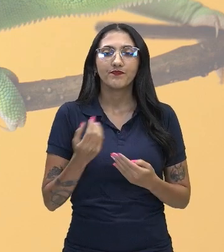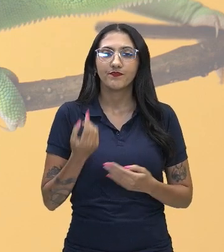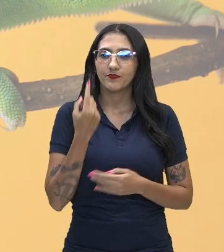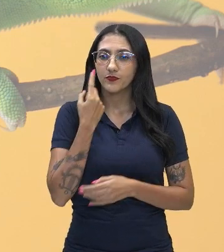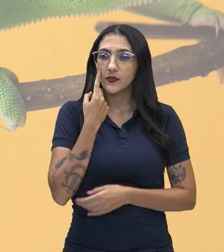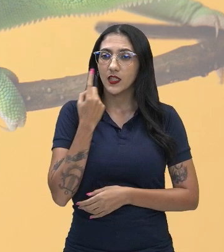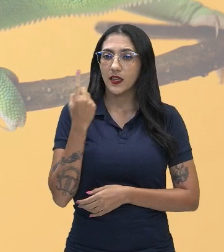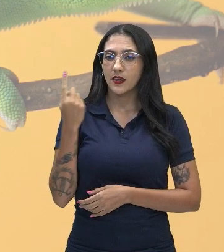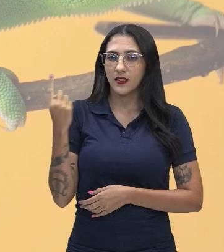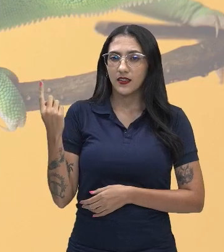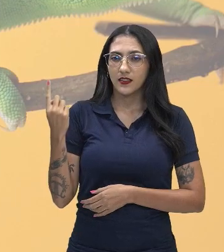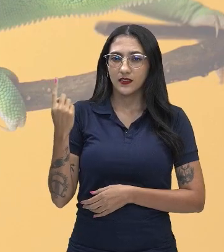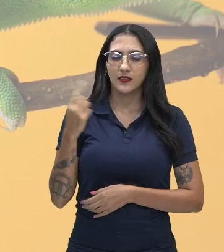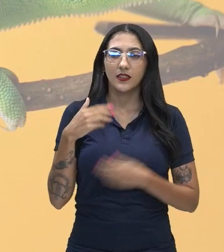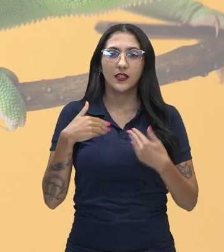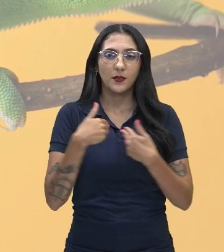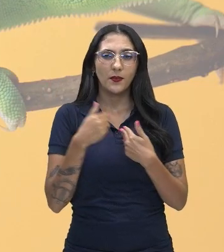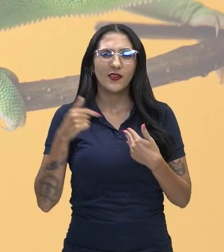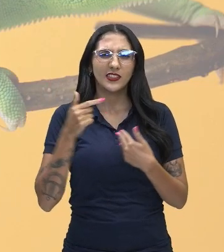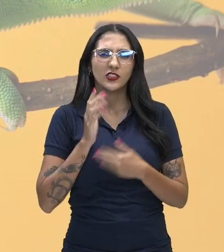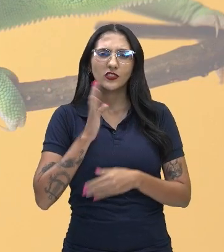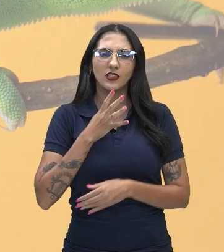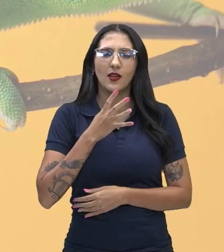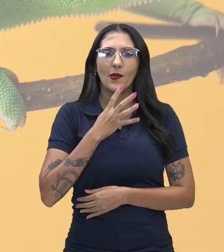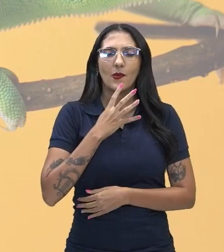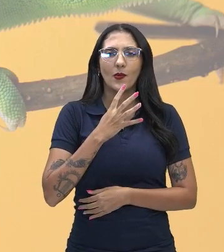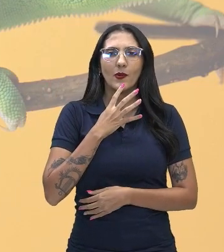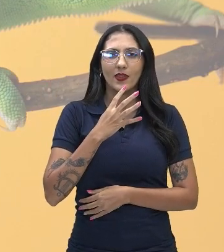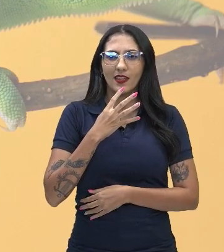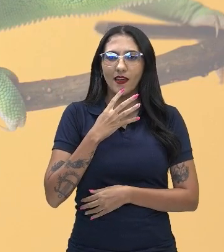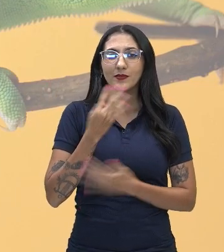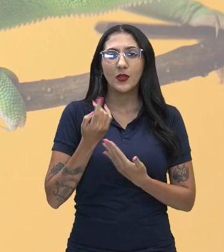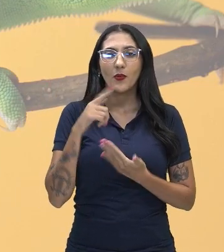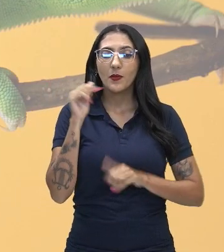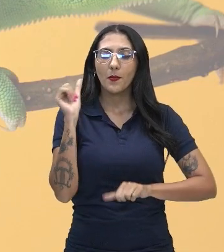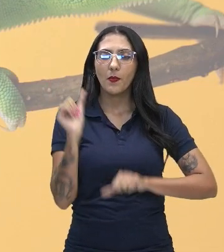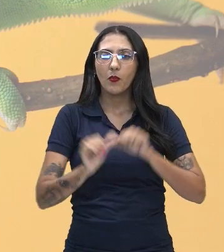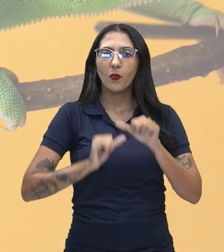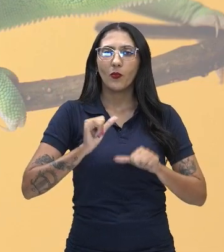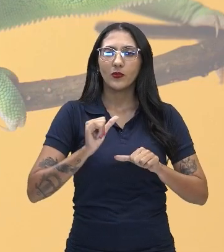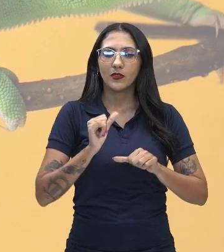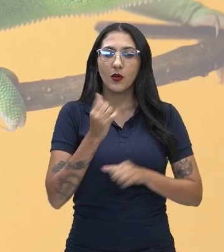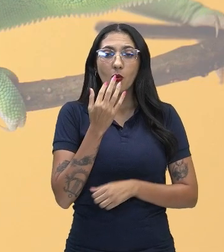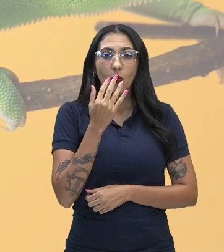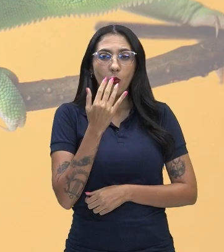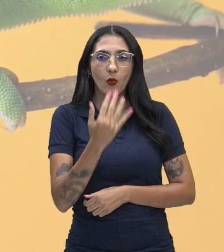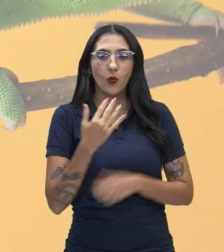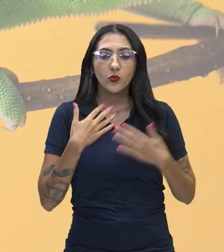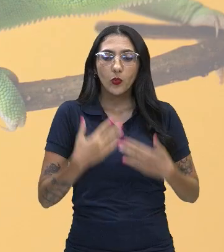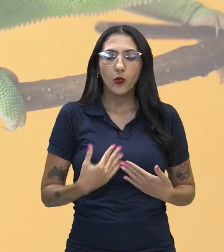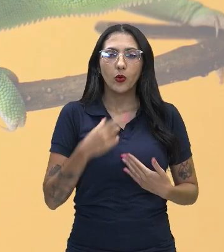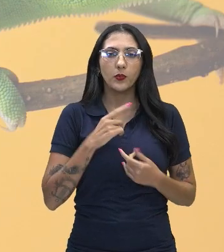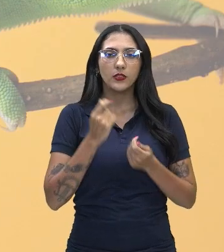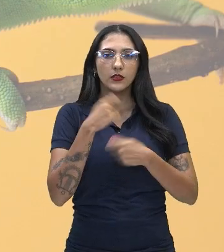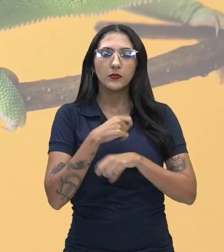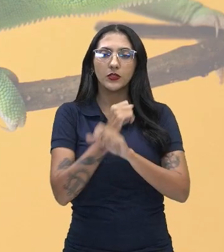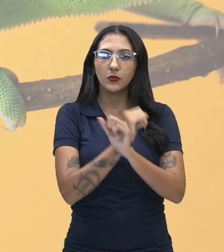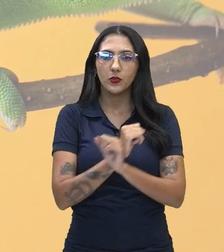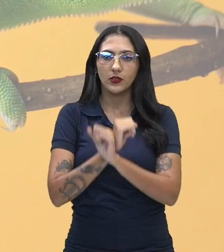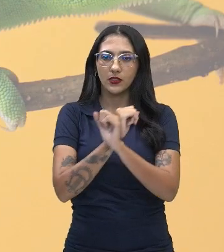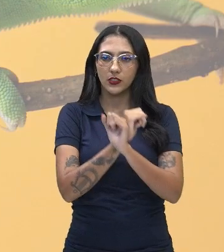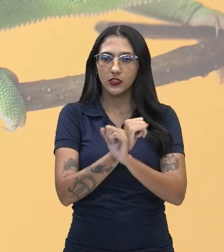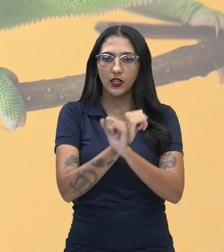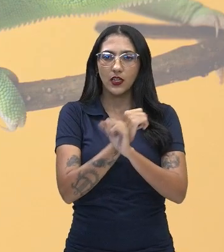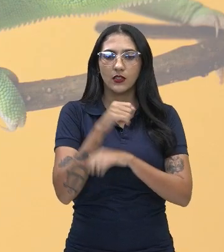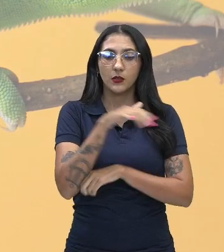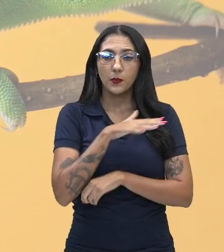aqui, nós já conhecemos um pouco sobre ele, né? Então ele muda ali de cor para se proteger, tá? Então, no